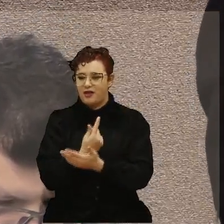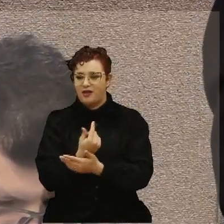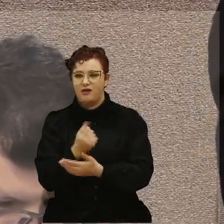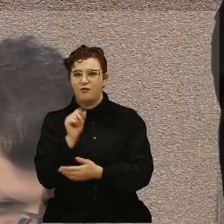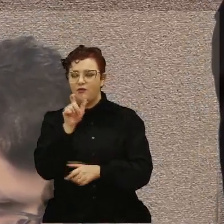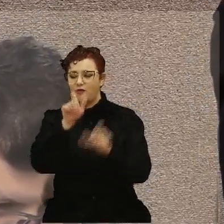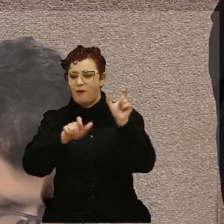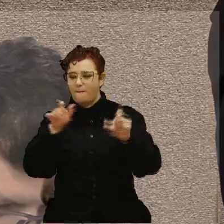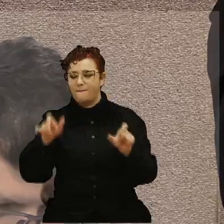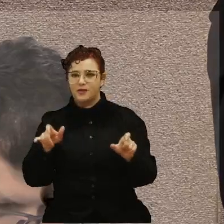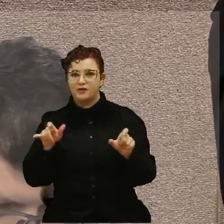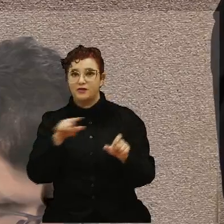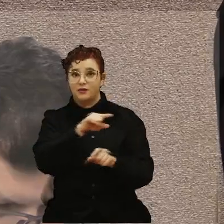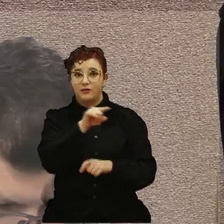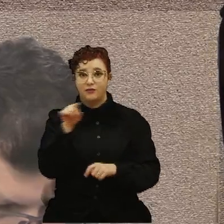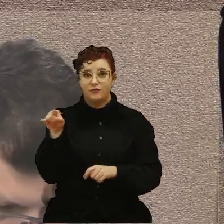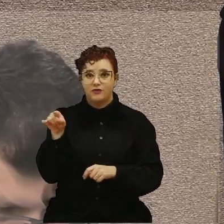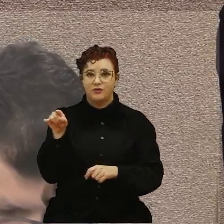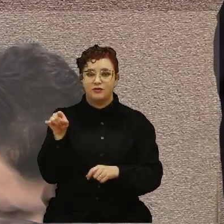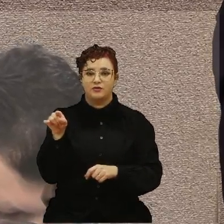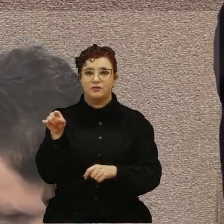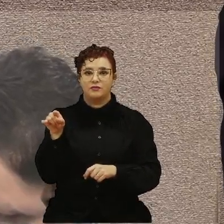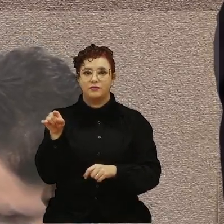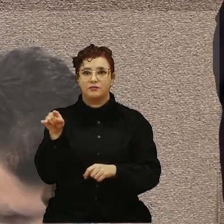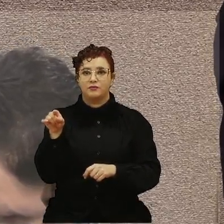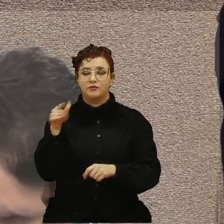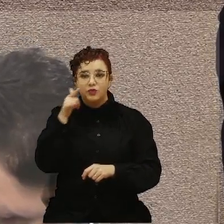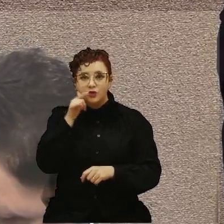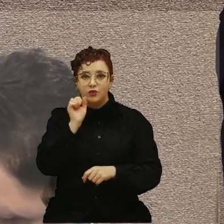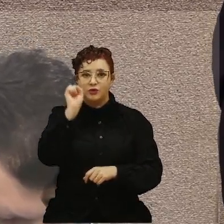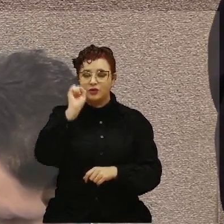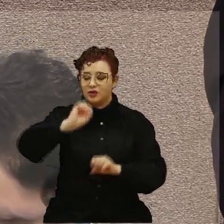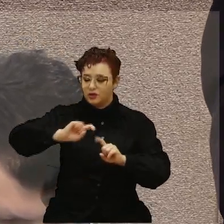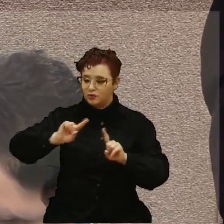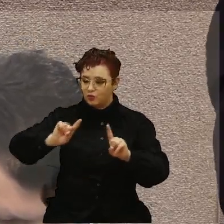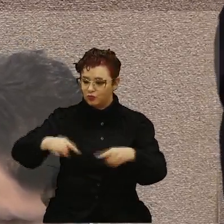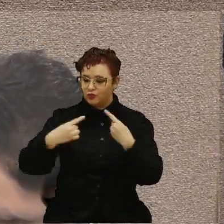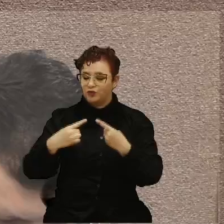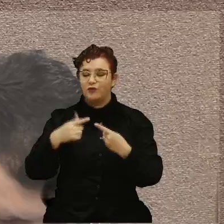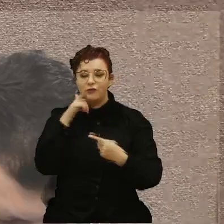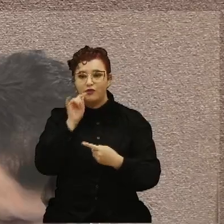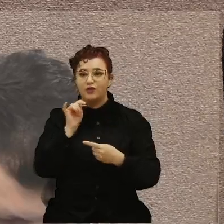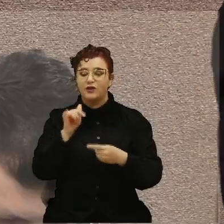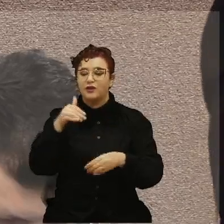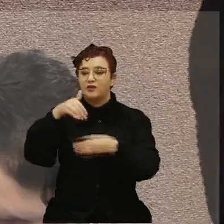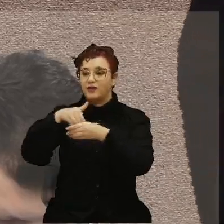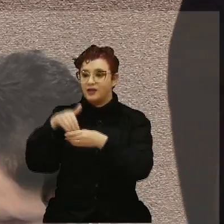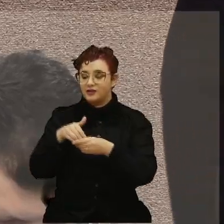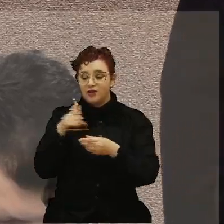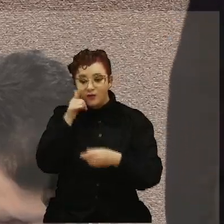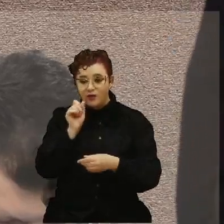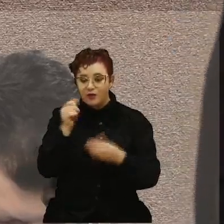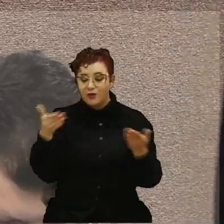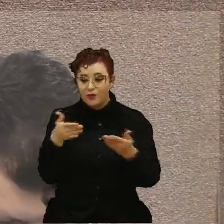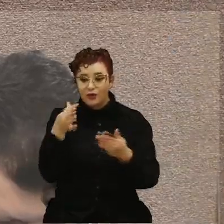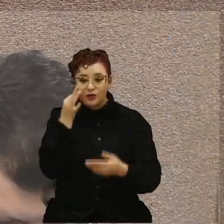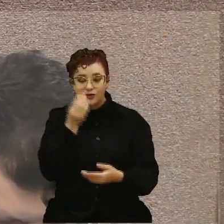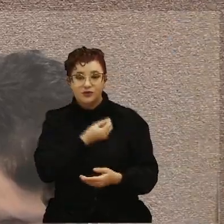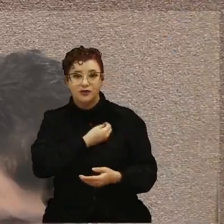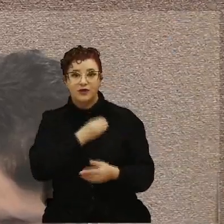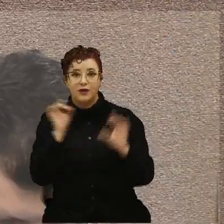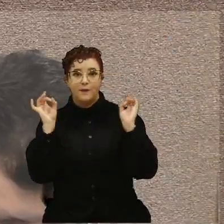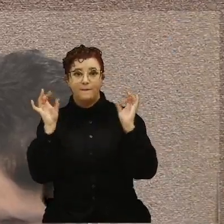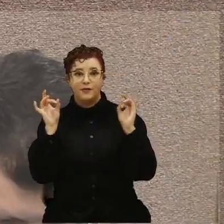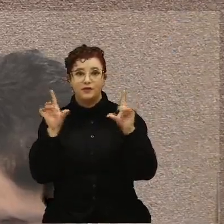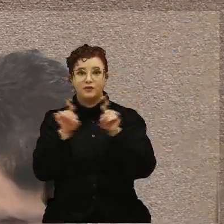essas pessoas e vocês venceram esse grande desafio e venceram as eleições e hoje estão aqui. Em